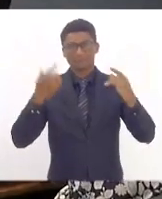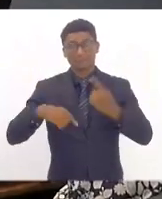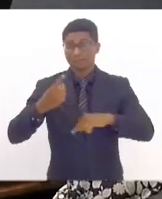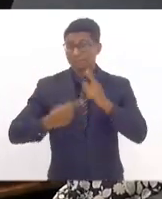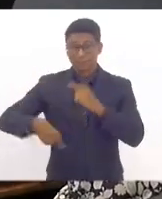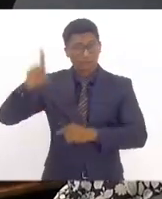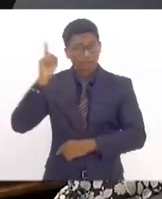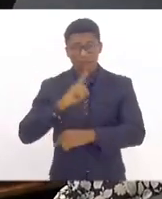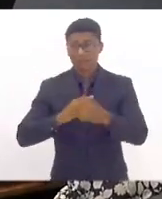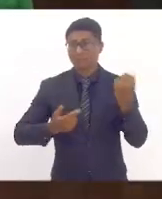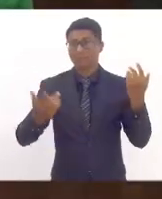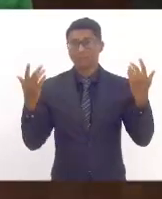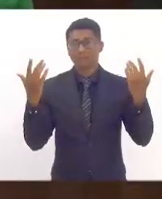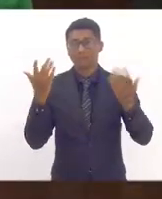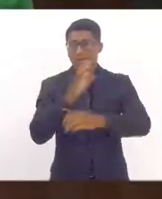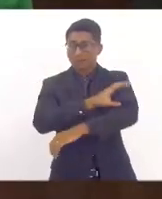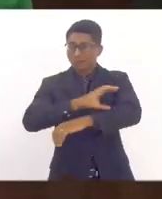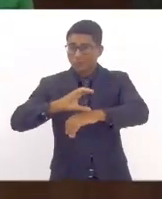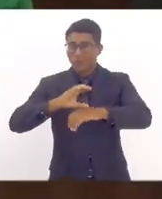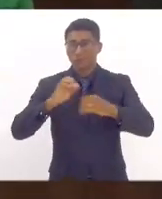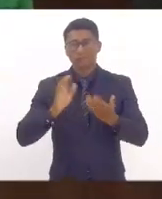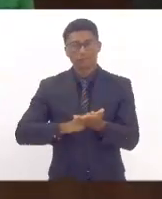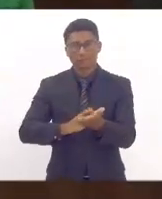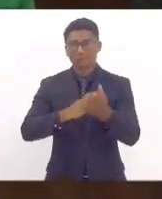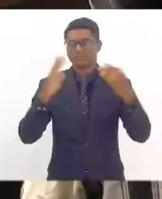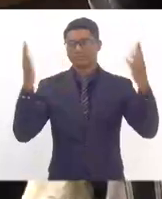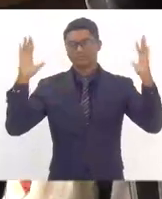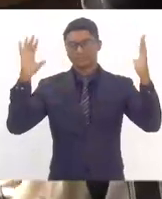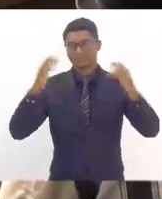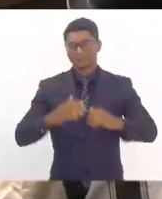viva a cultura